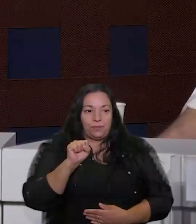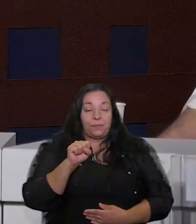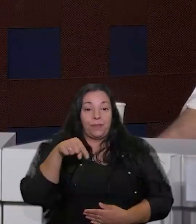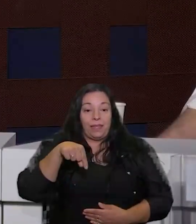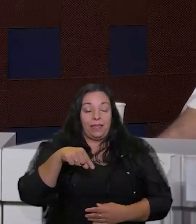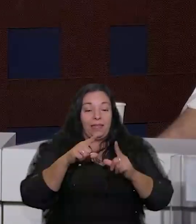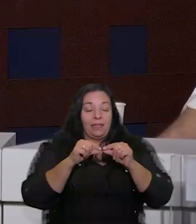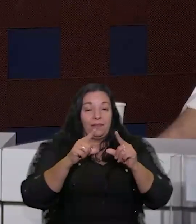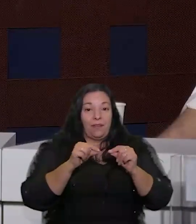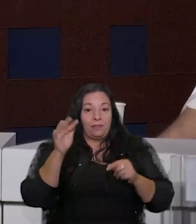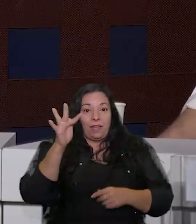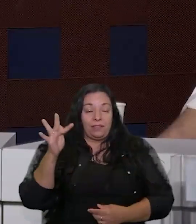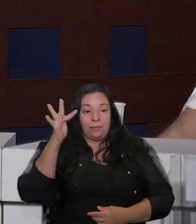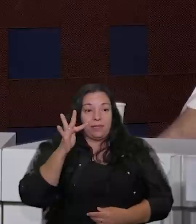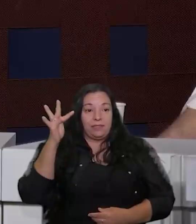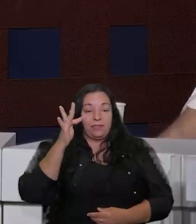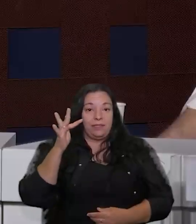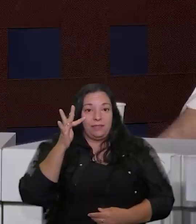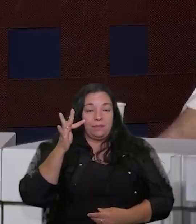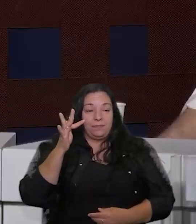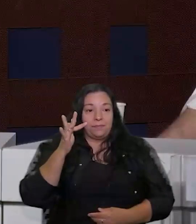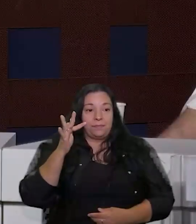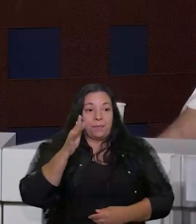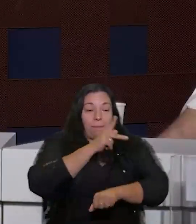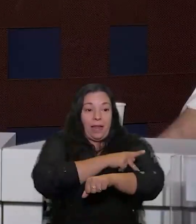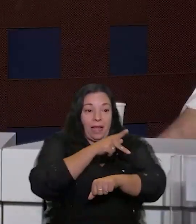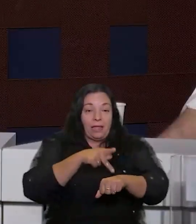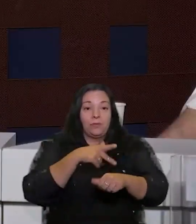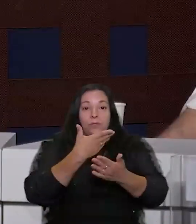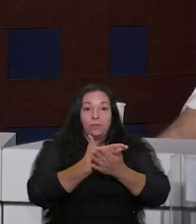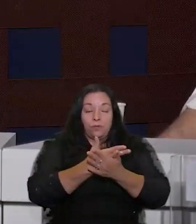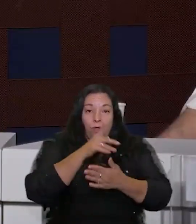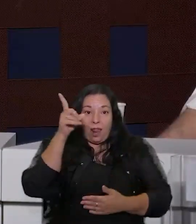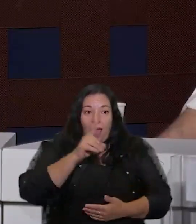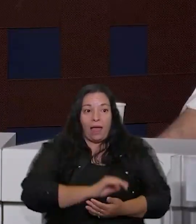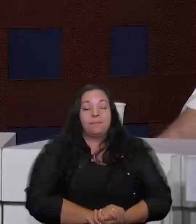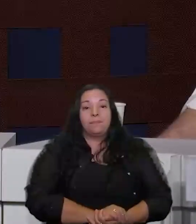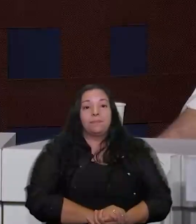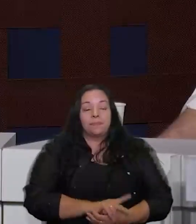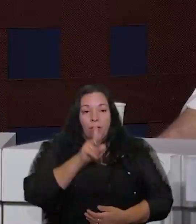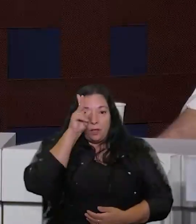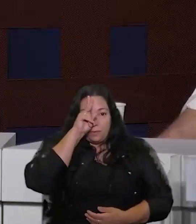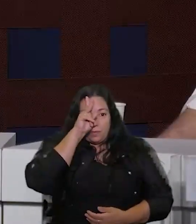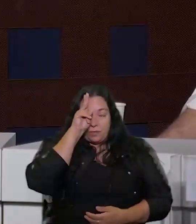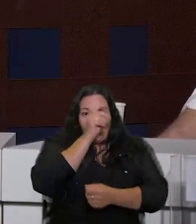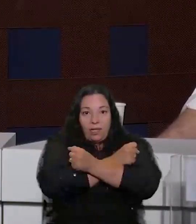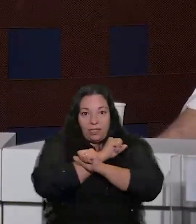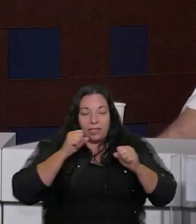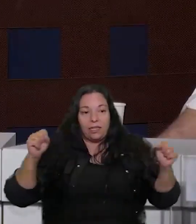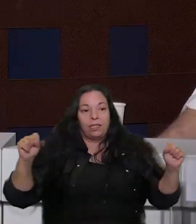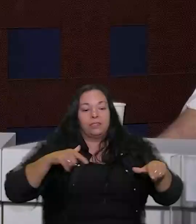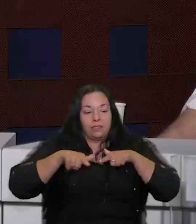Brasília. Eu sei que muitas pessoas de Paracatu estudaram lá. A gente teve aí uma história grande de muitos